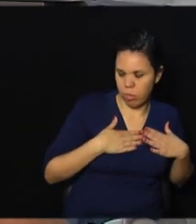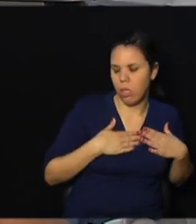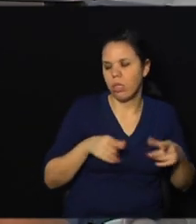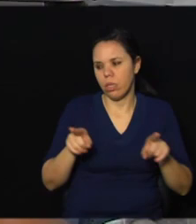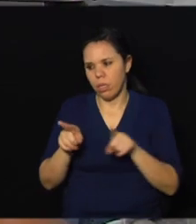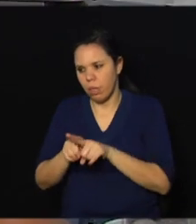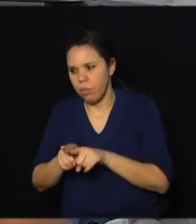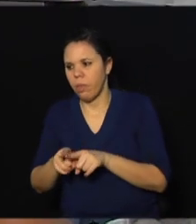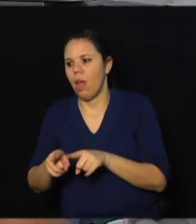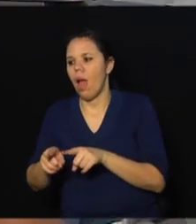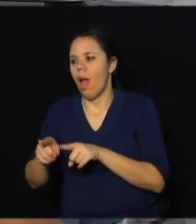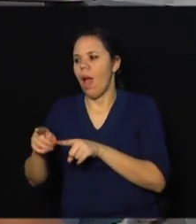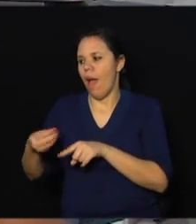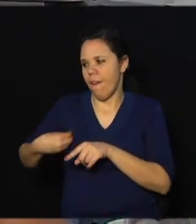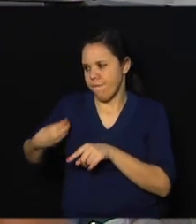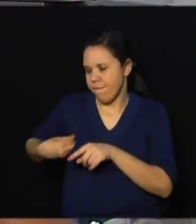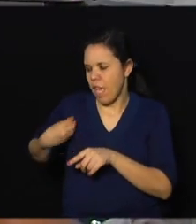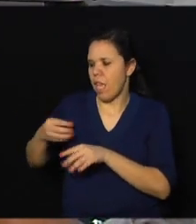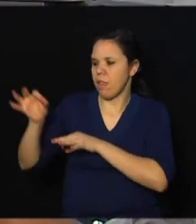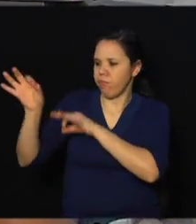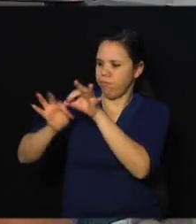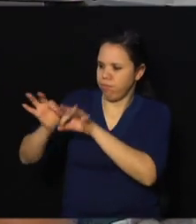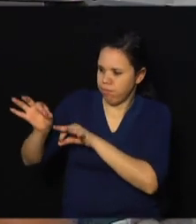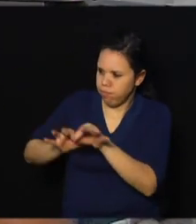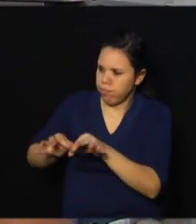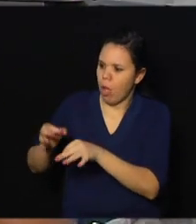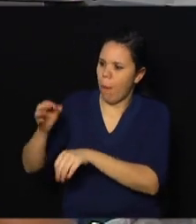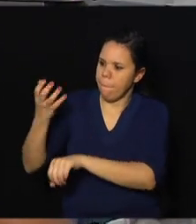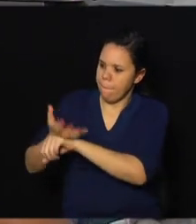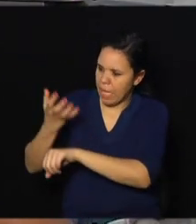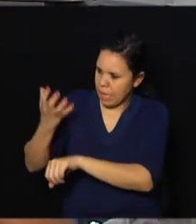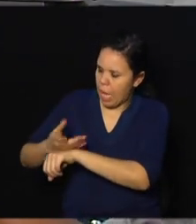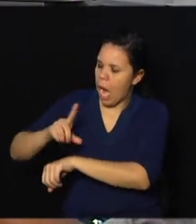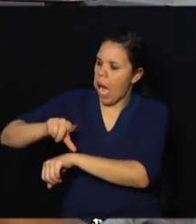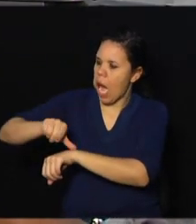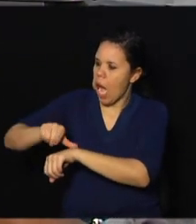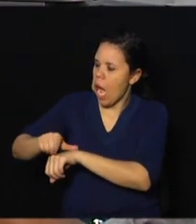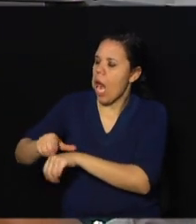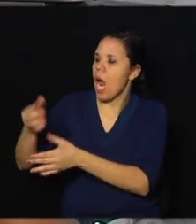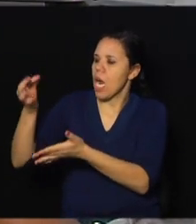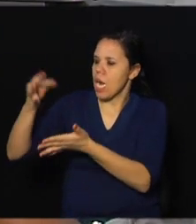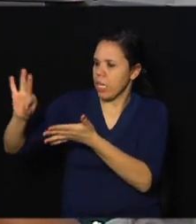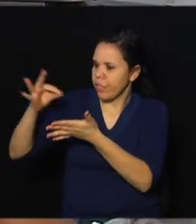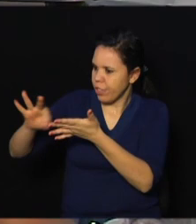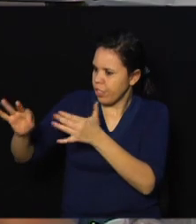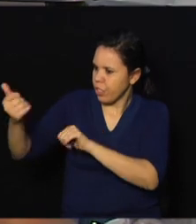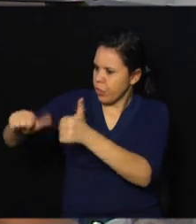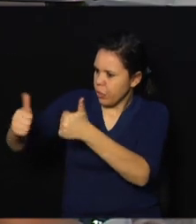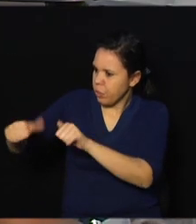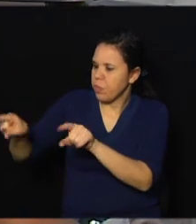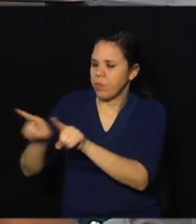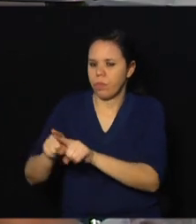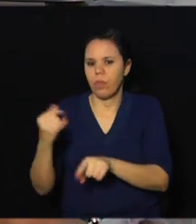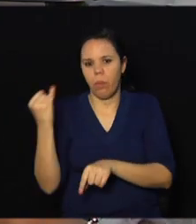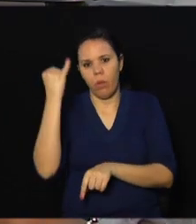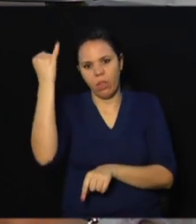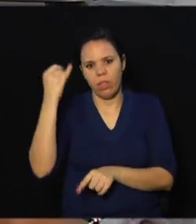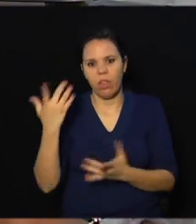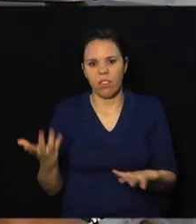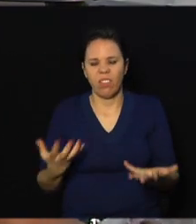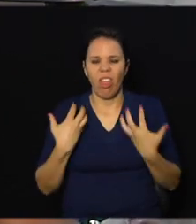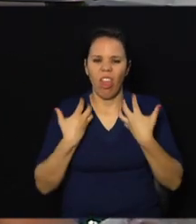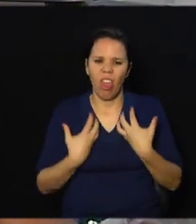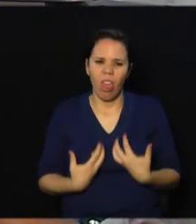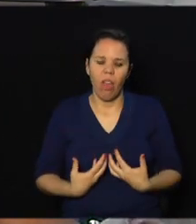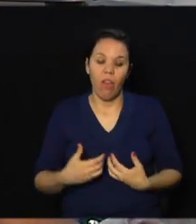pouco da casa em ordem, as matérias atrasadas, corrigindo os simulados. Então, e é um momento também importante no ano porque eles estão muito cansados